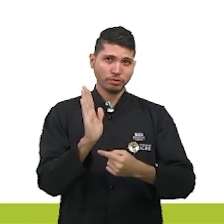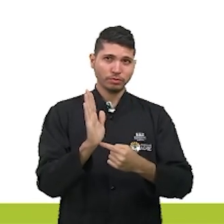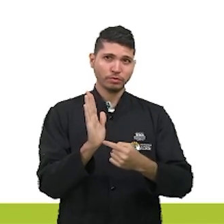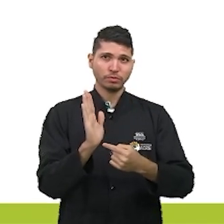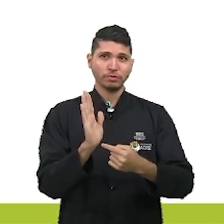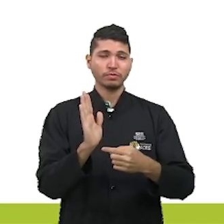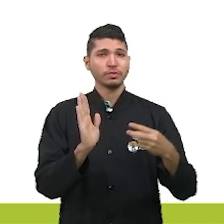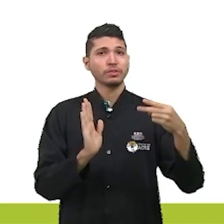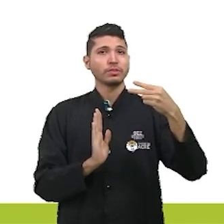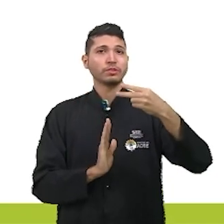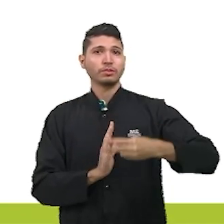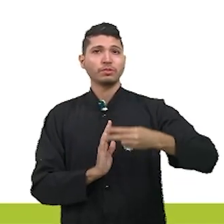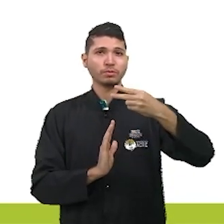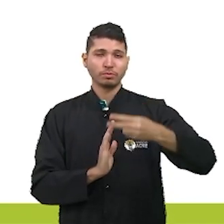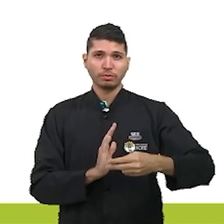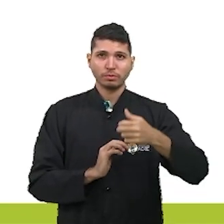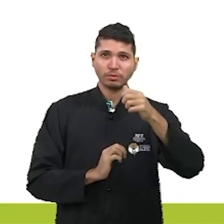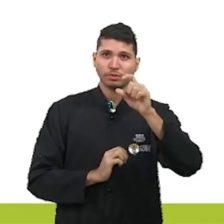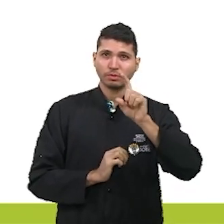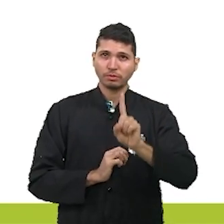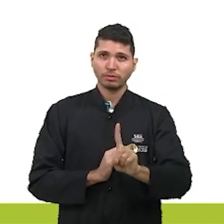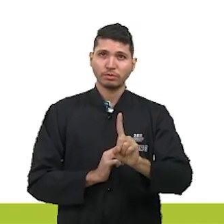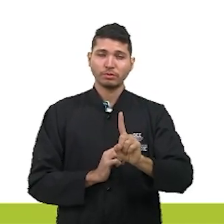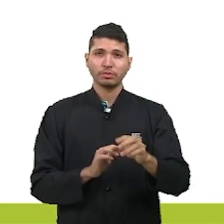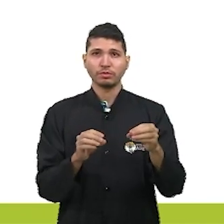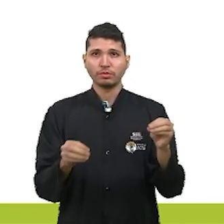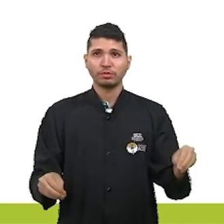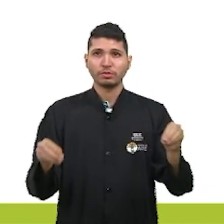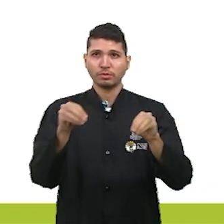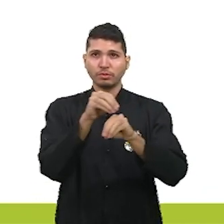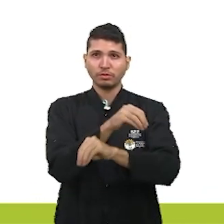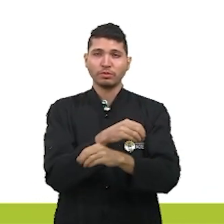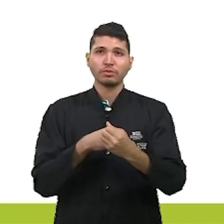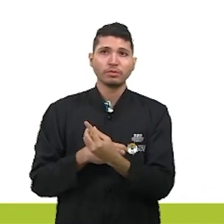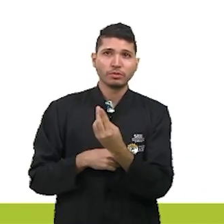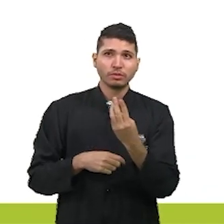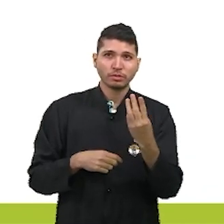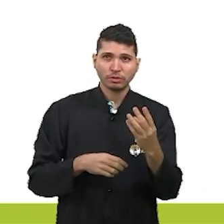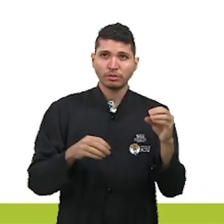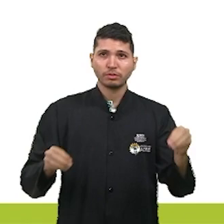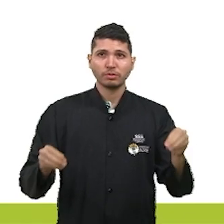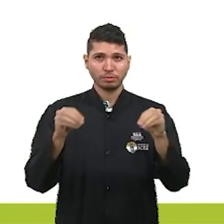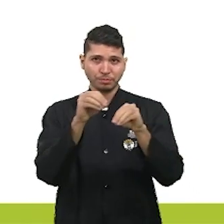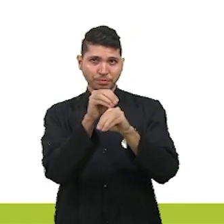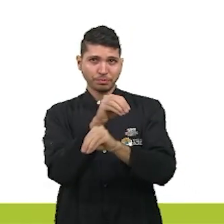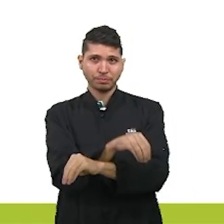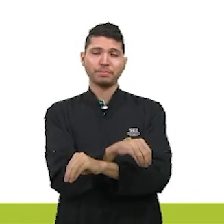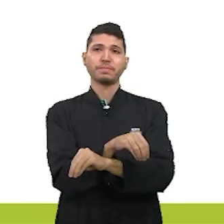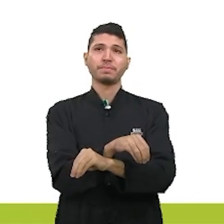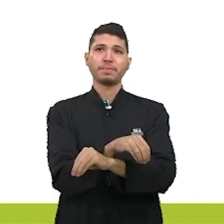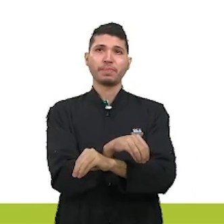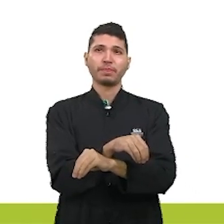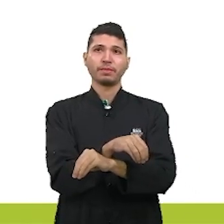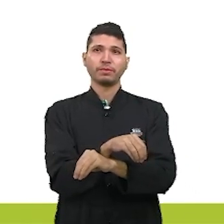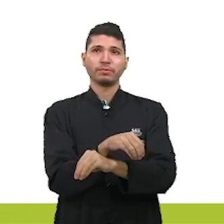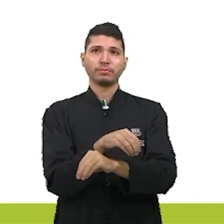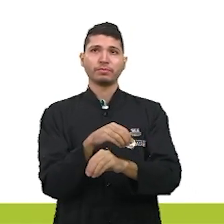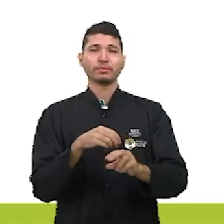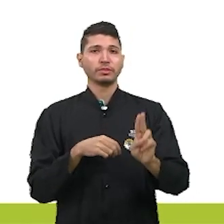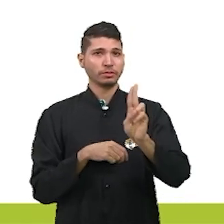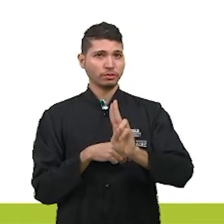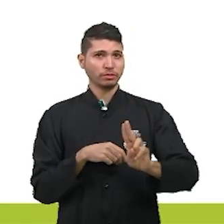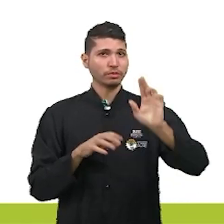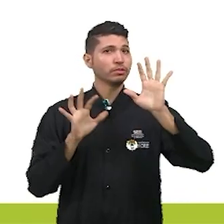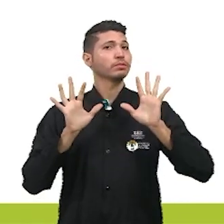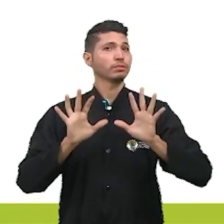Então, o fatorial, ou o número de permutações de N objetos distintos, é dado por esse número e definido dessa